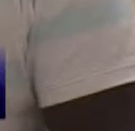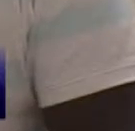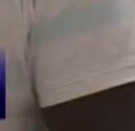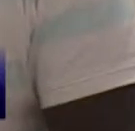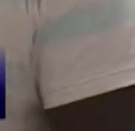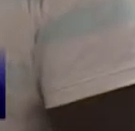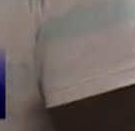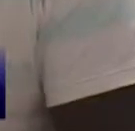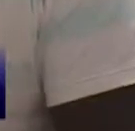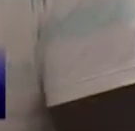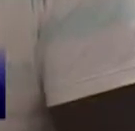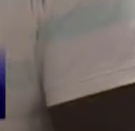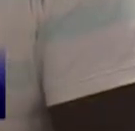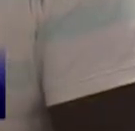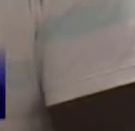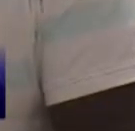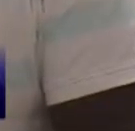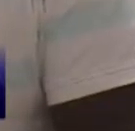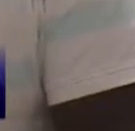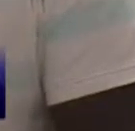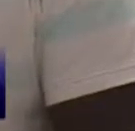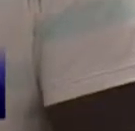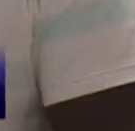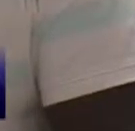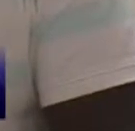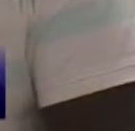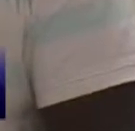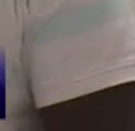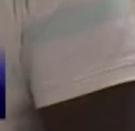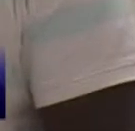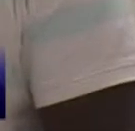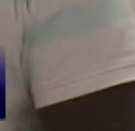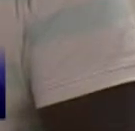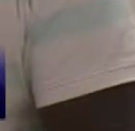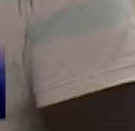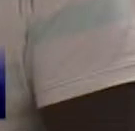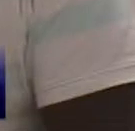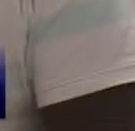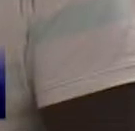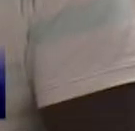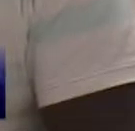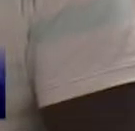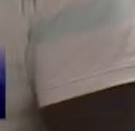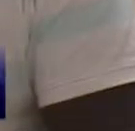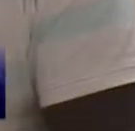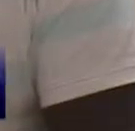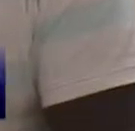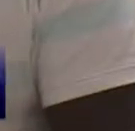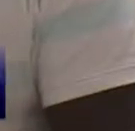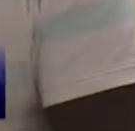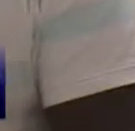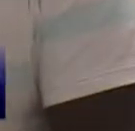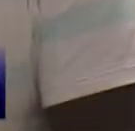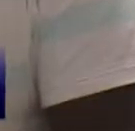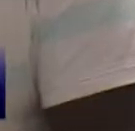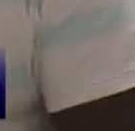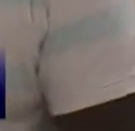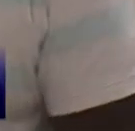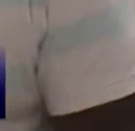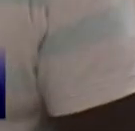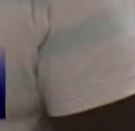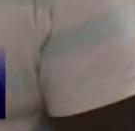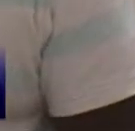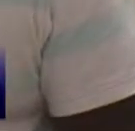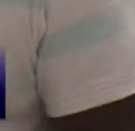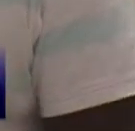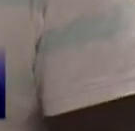me procuraram. Acha que às vezes é descaso por parte do vereador. Sendo que este está cobrando, está correndo atrás, tentando elaborar